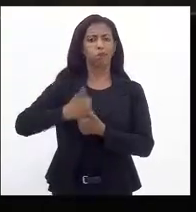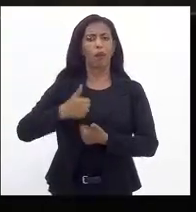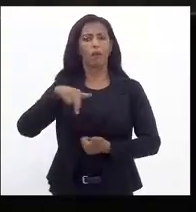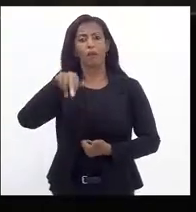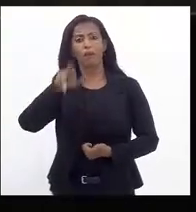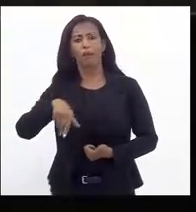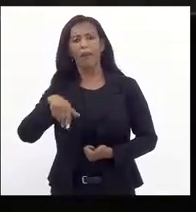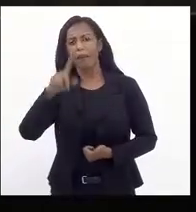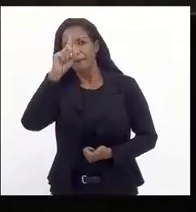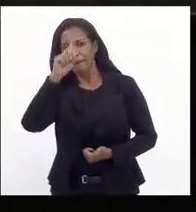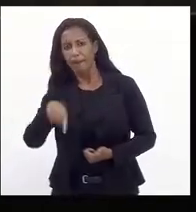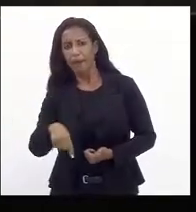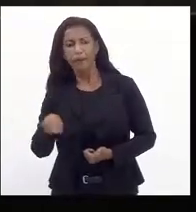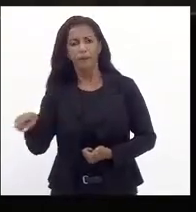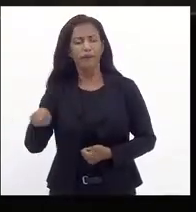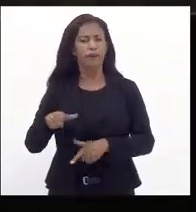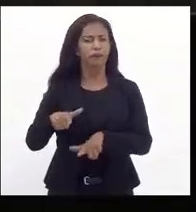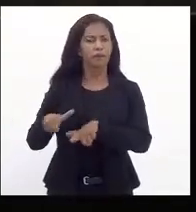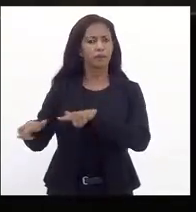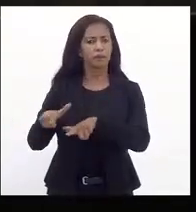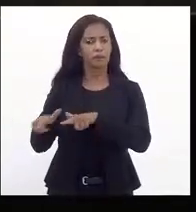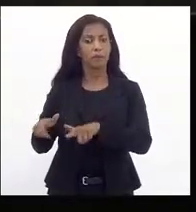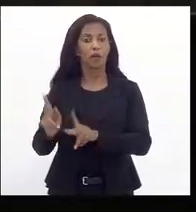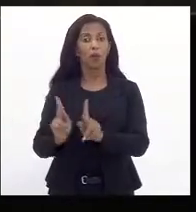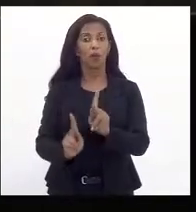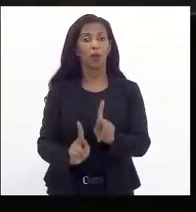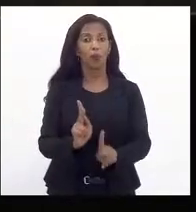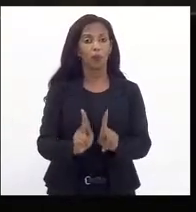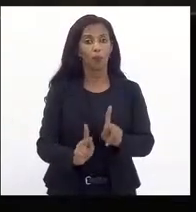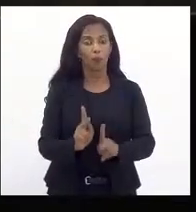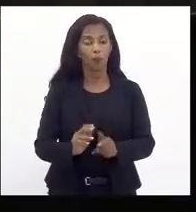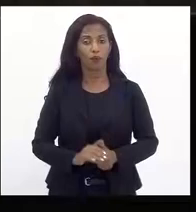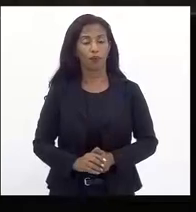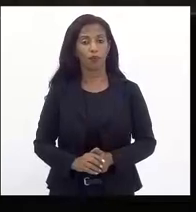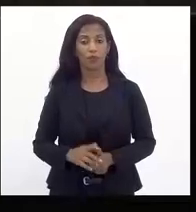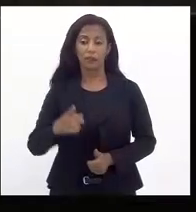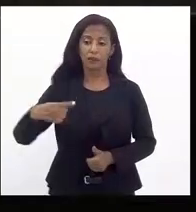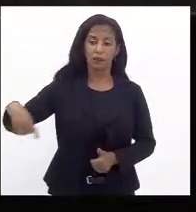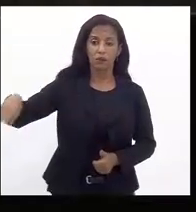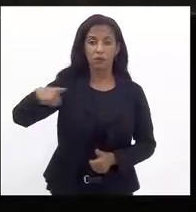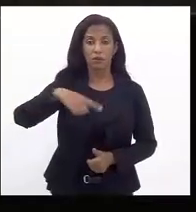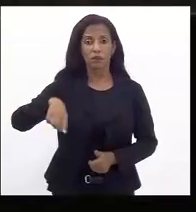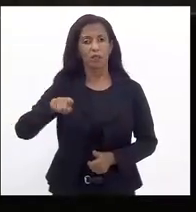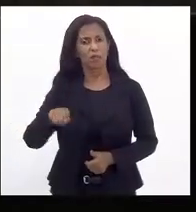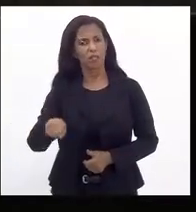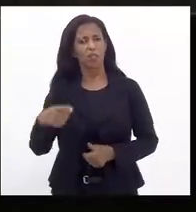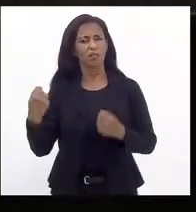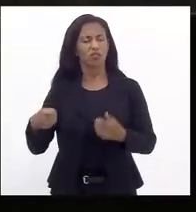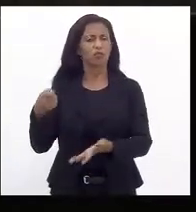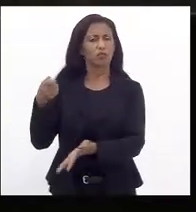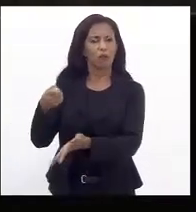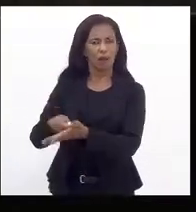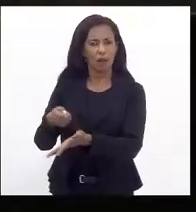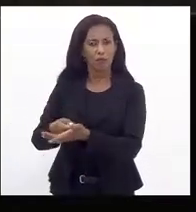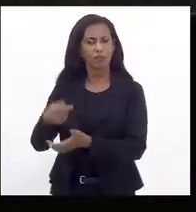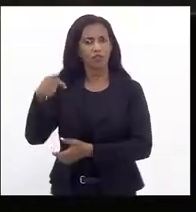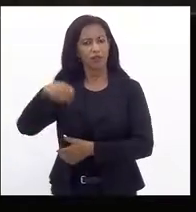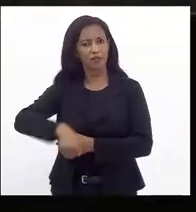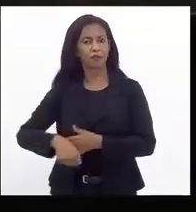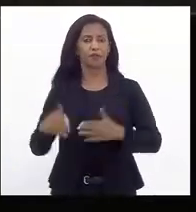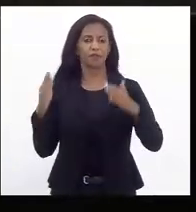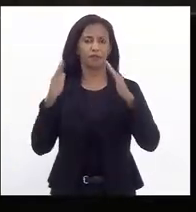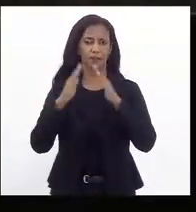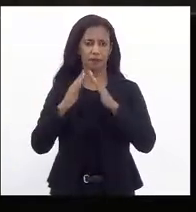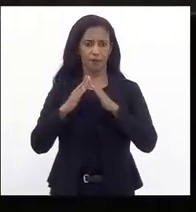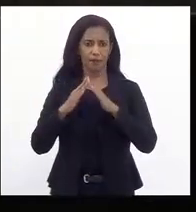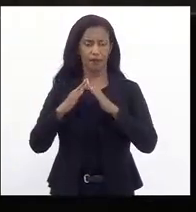patrão desses servidores é o povo então é esses que a gente tem que garantir aqui dentro dessa